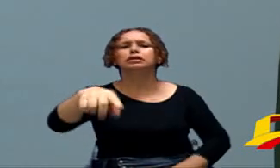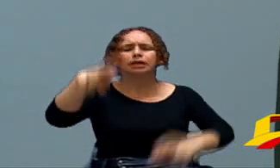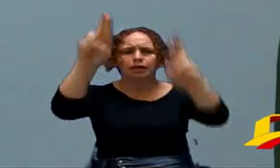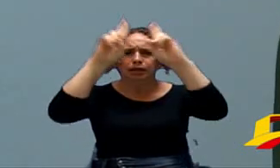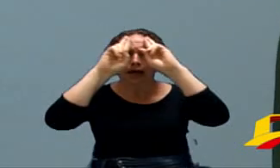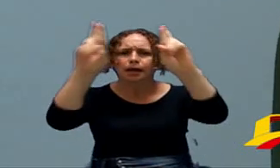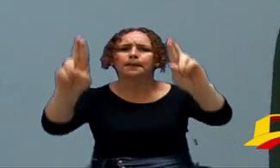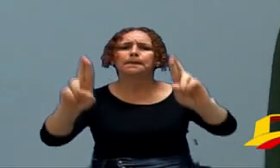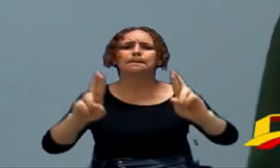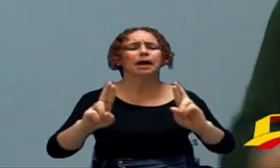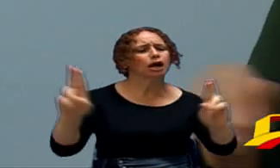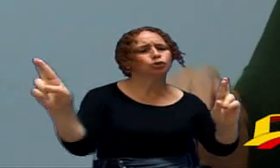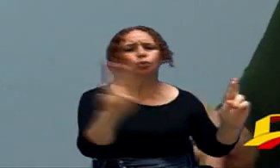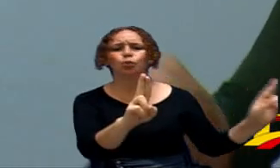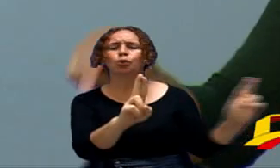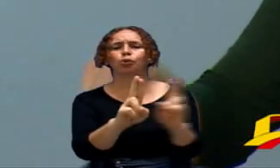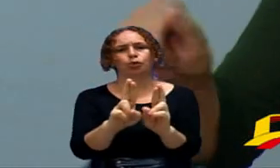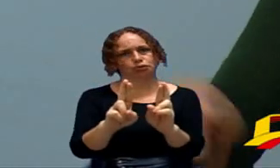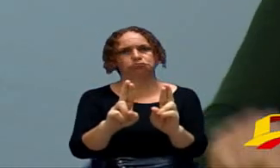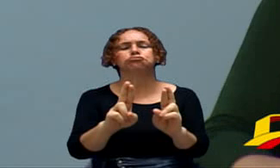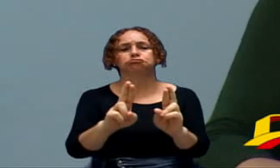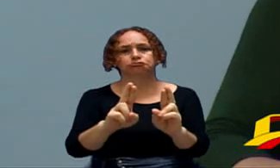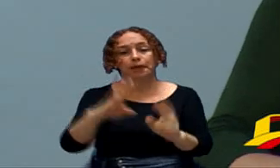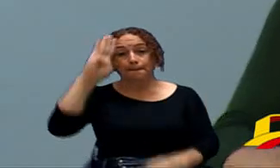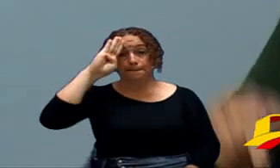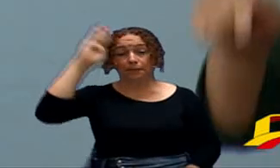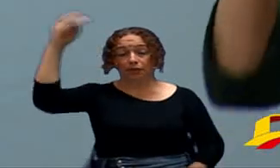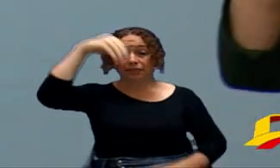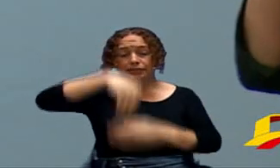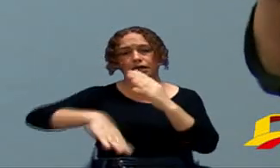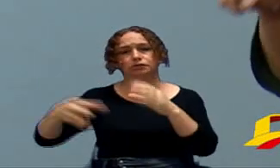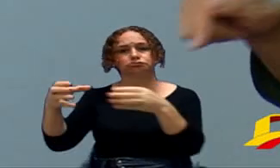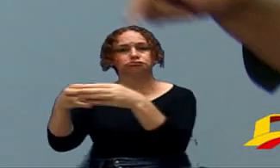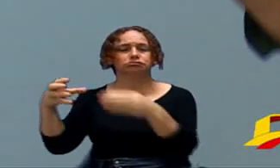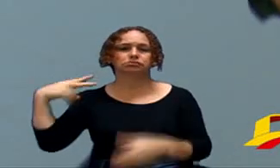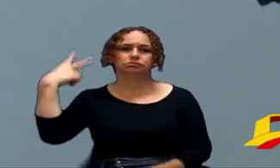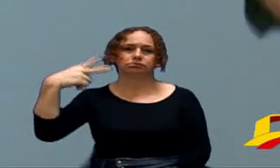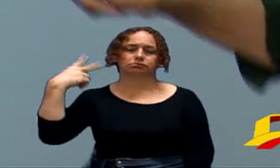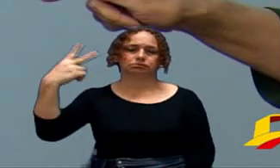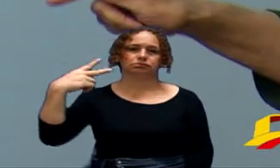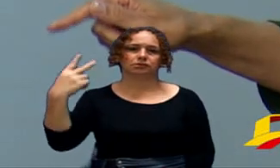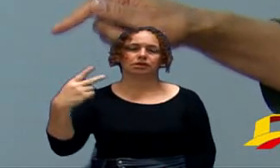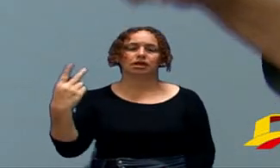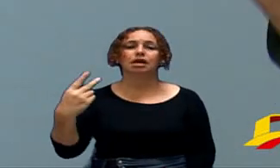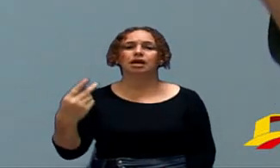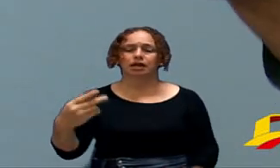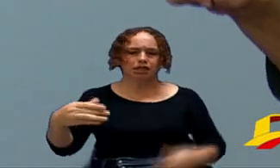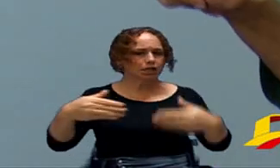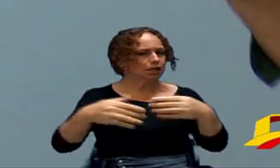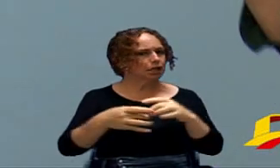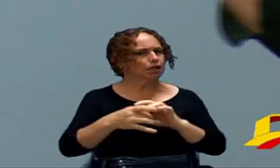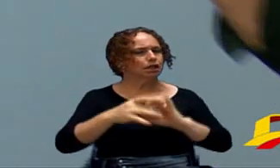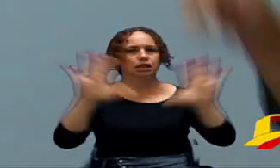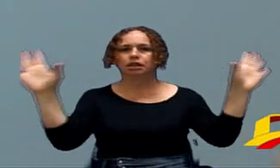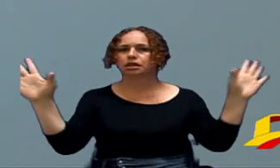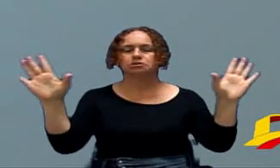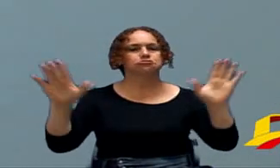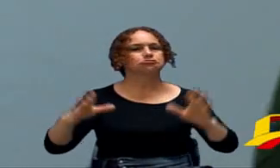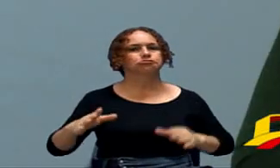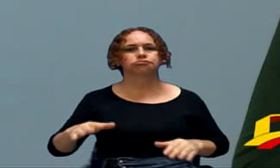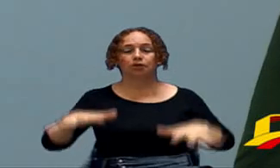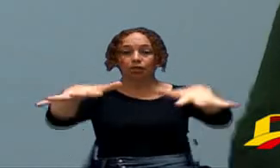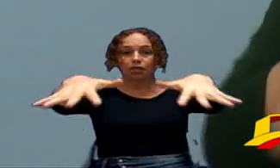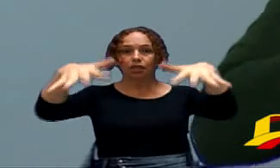respeitem uns aos outros, principalmente essa Casa de Leis, que propiciou essa audiência pública através da ação dos